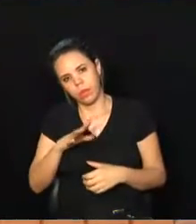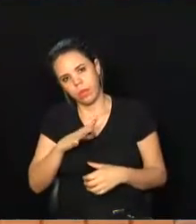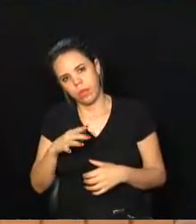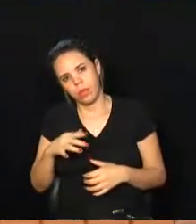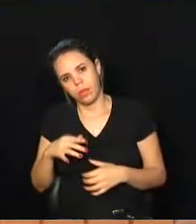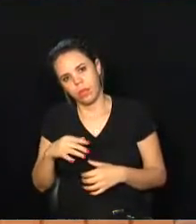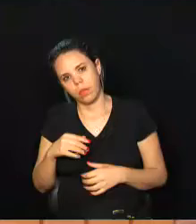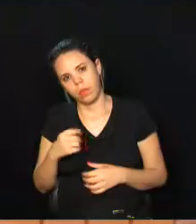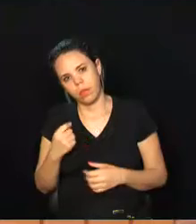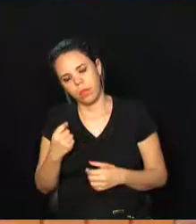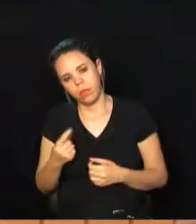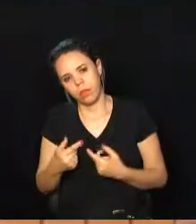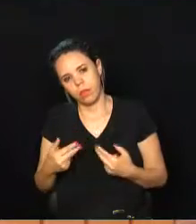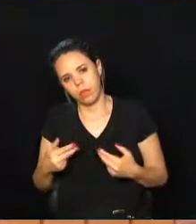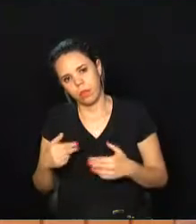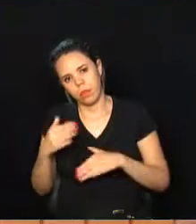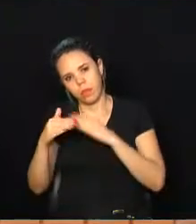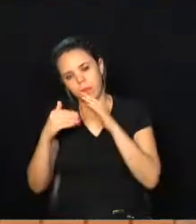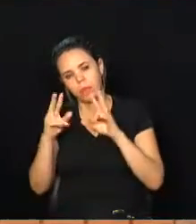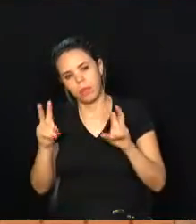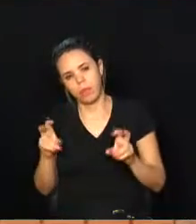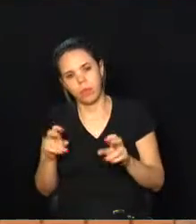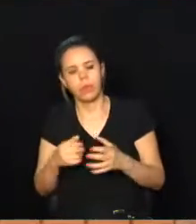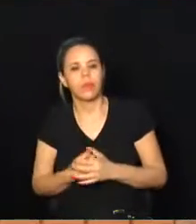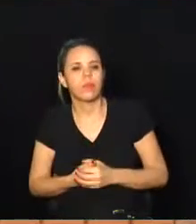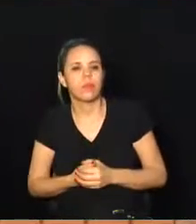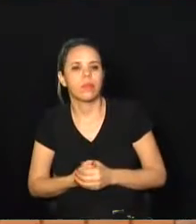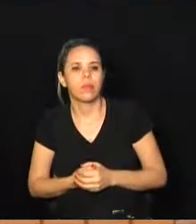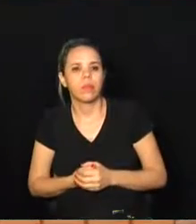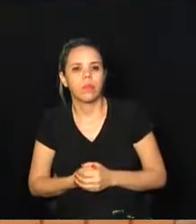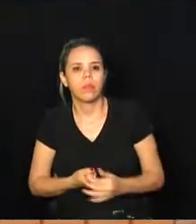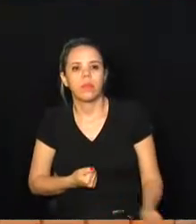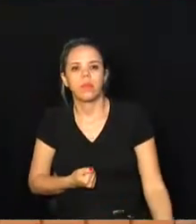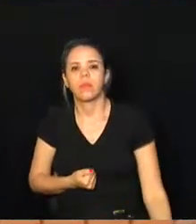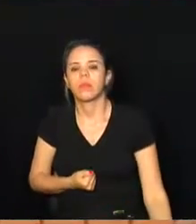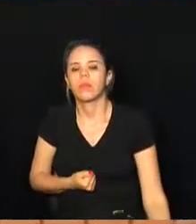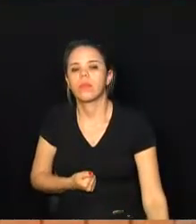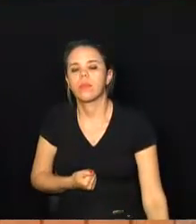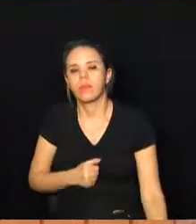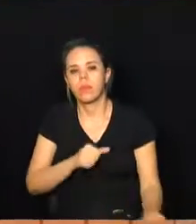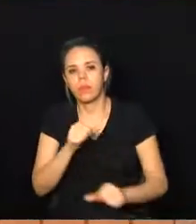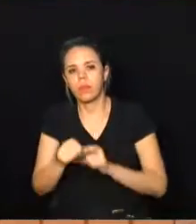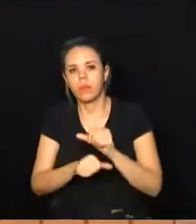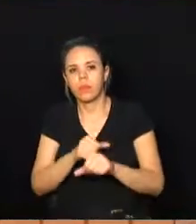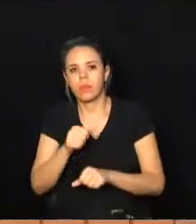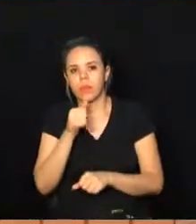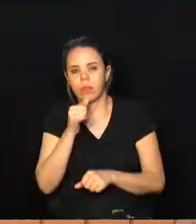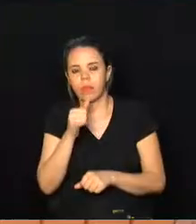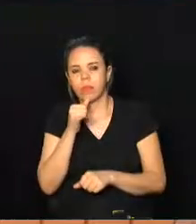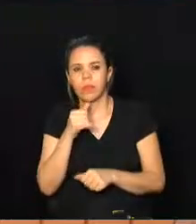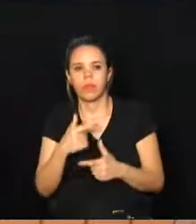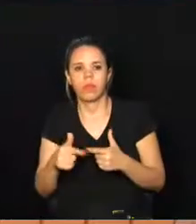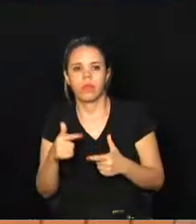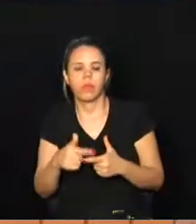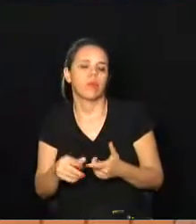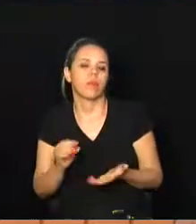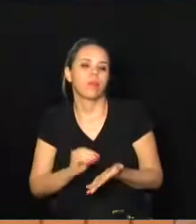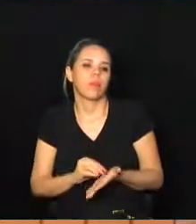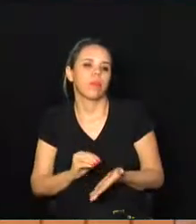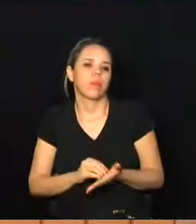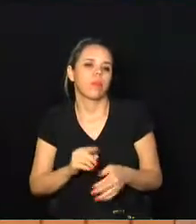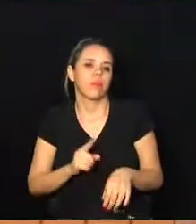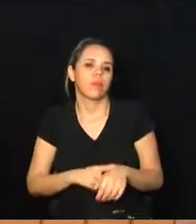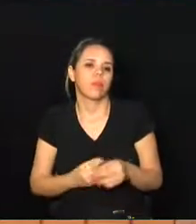teve vários avanços em relação a isso. Entretanto, essas mudanças trouxeram algumas lacunas que, no momento